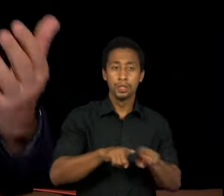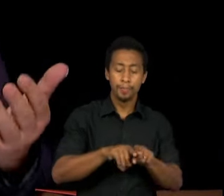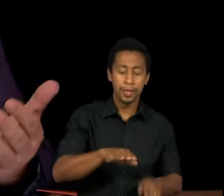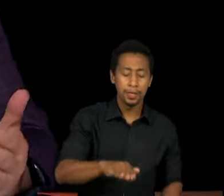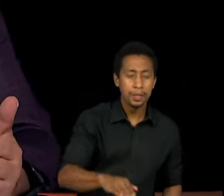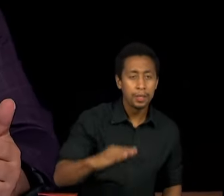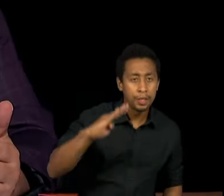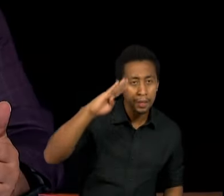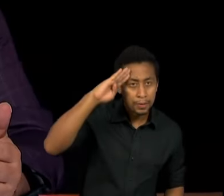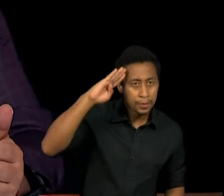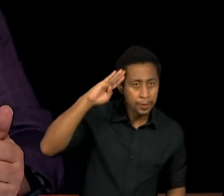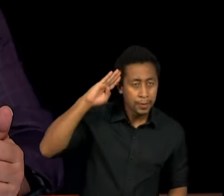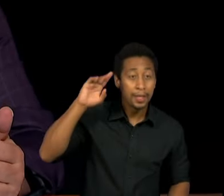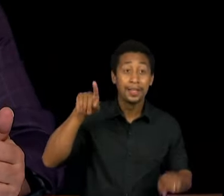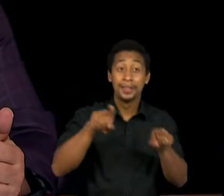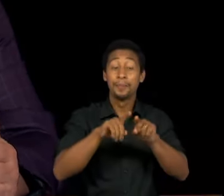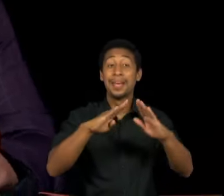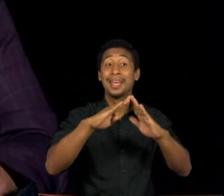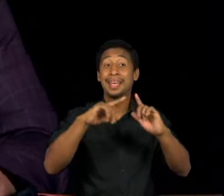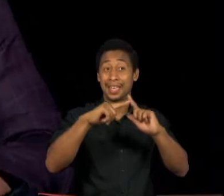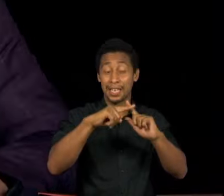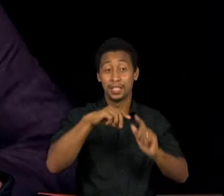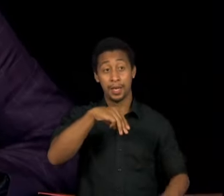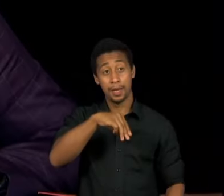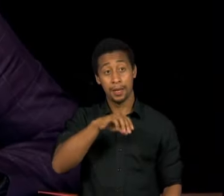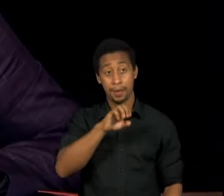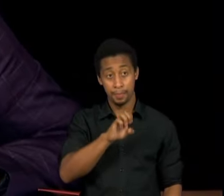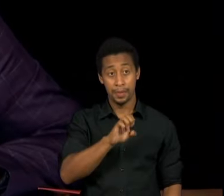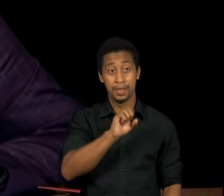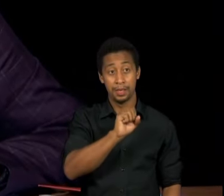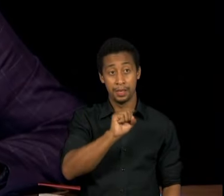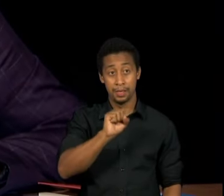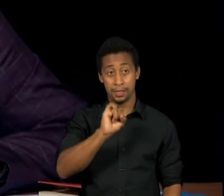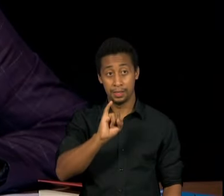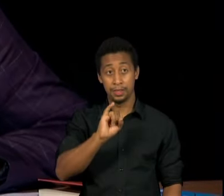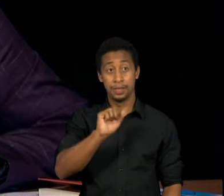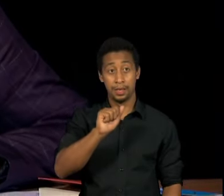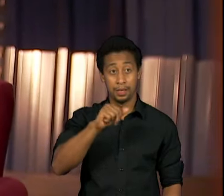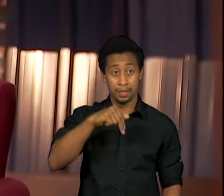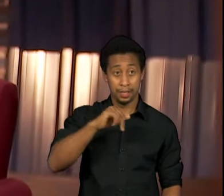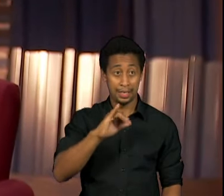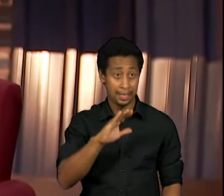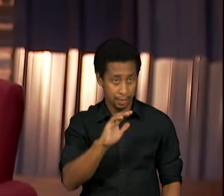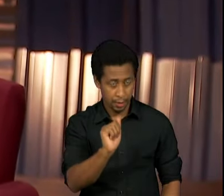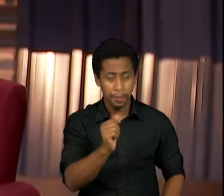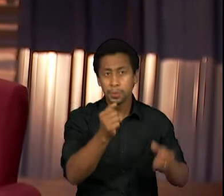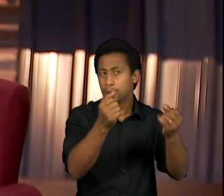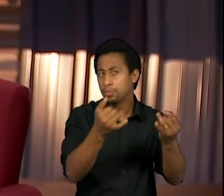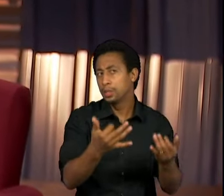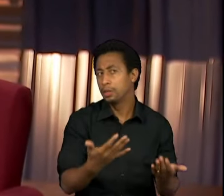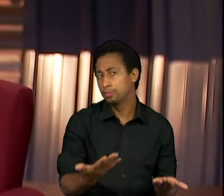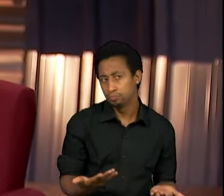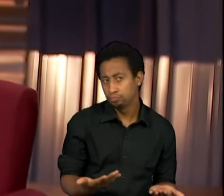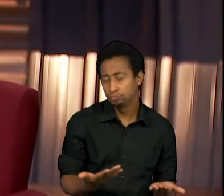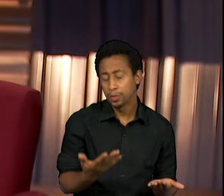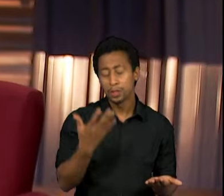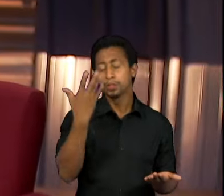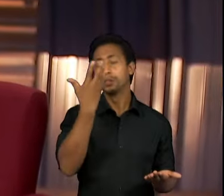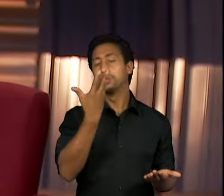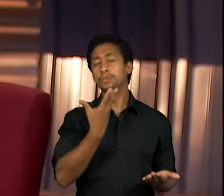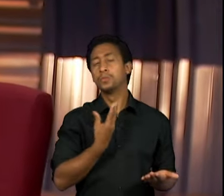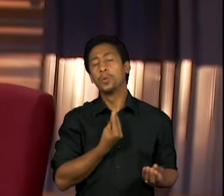com Igreja Messiânica qual é o lugar da espiritualidade para você hoje fundamental dimensão